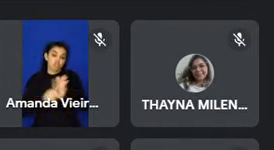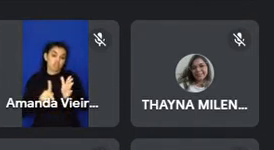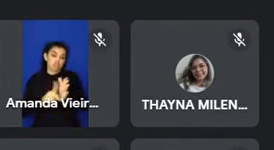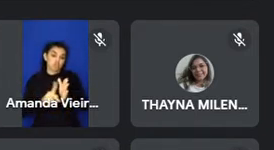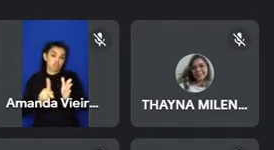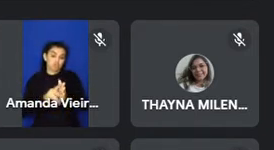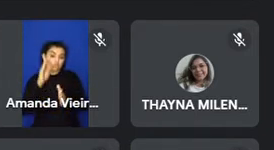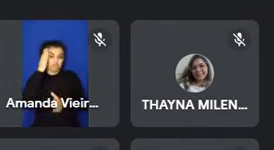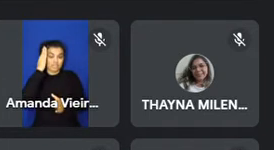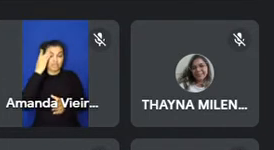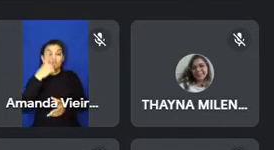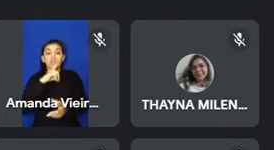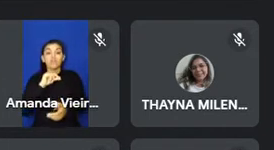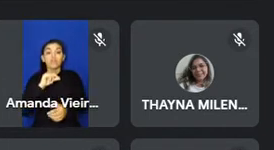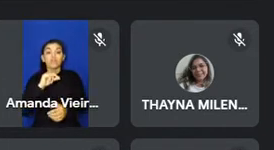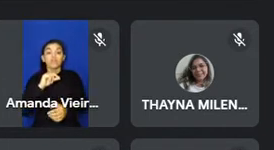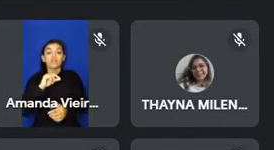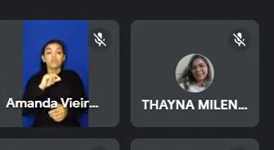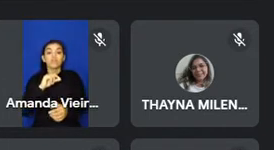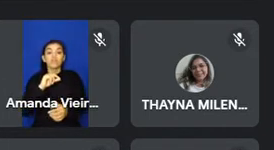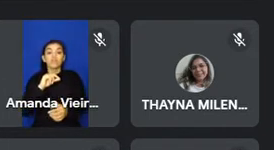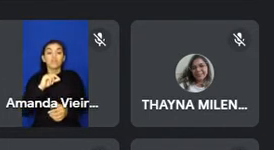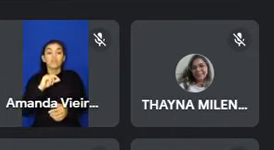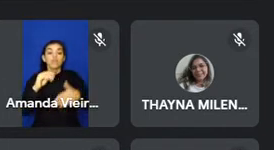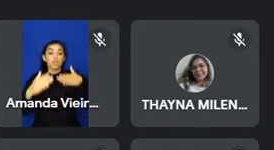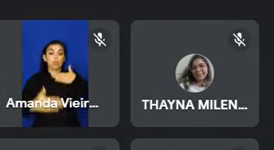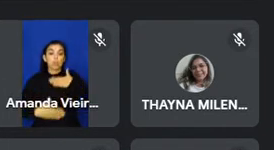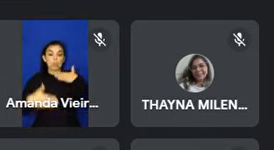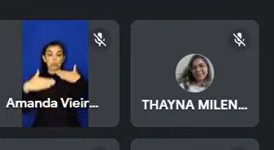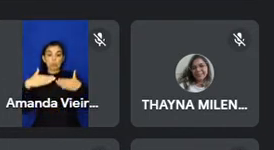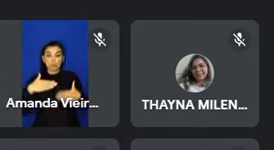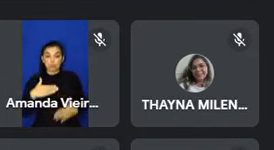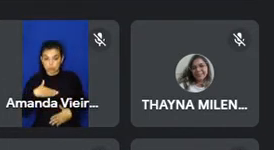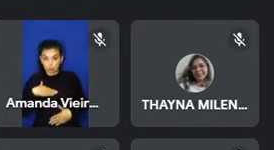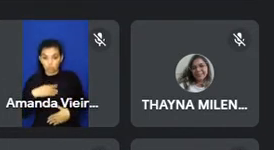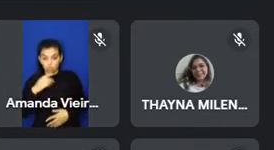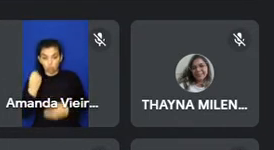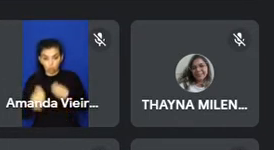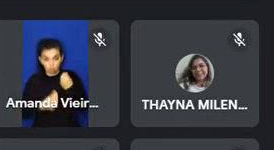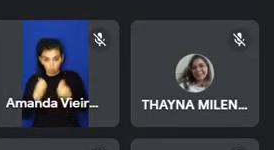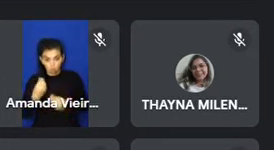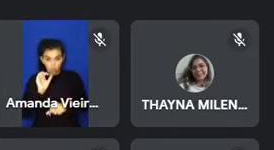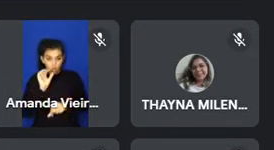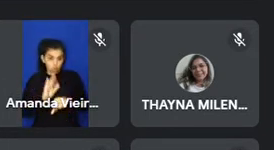soro rico em anticorpos foi o indivíduo que estava infectado aqui, beleza?